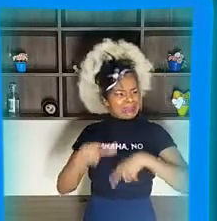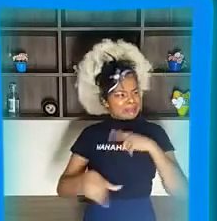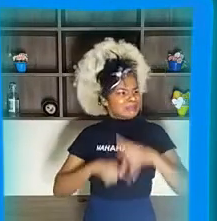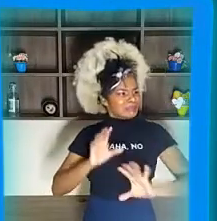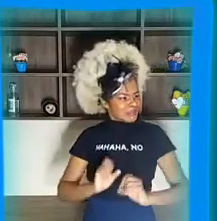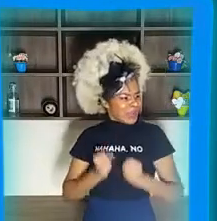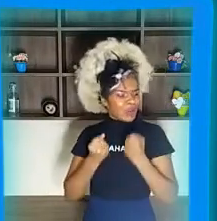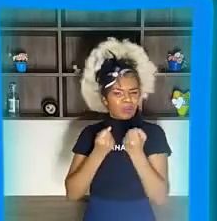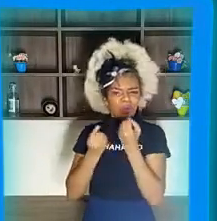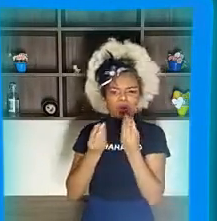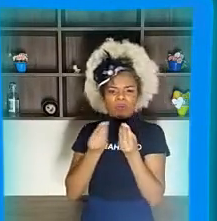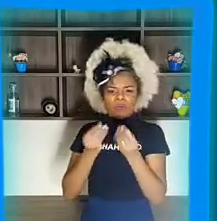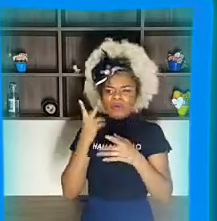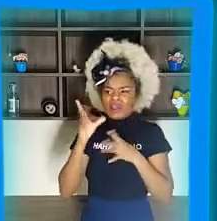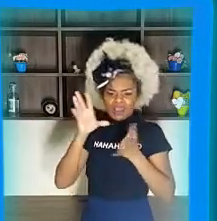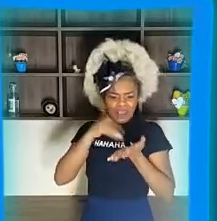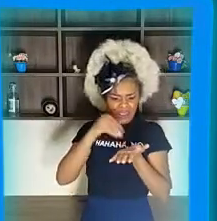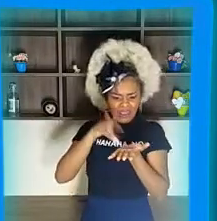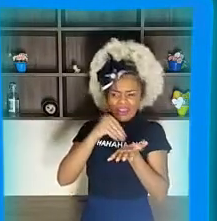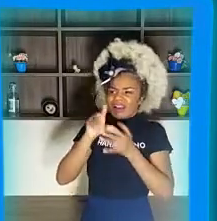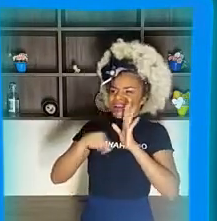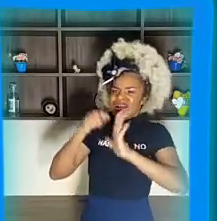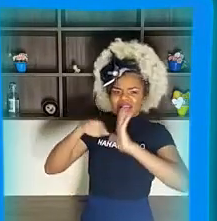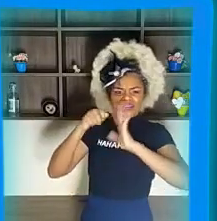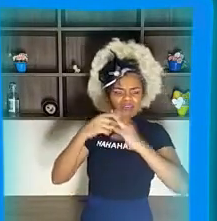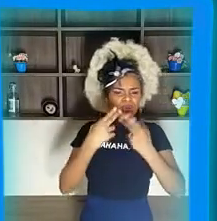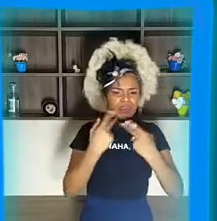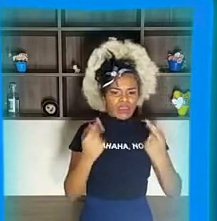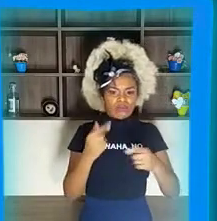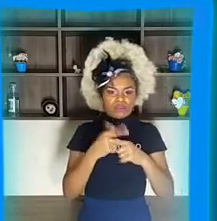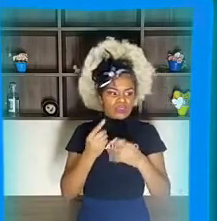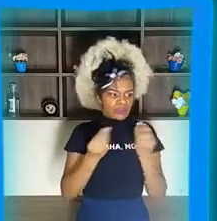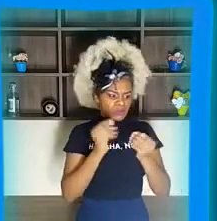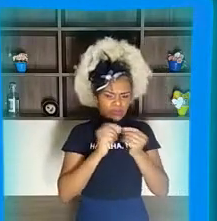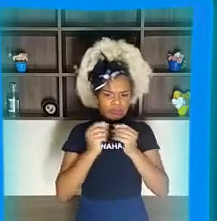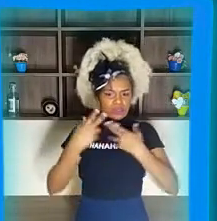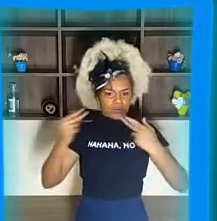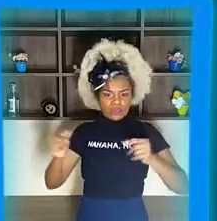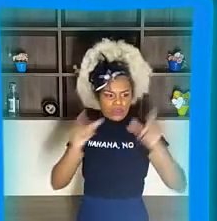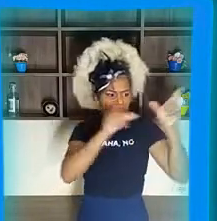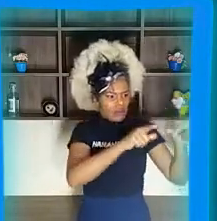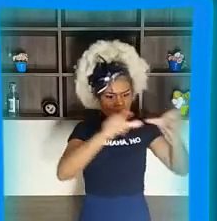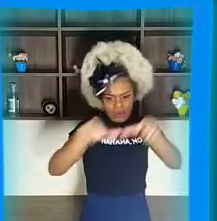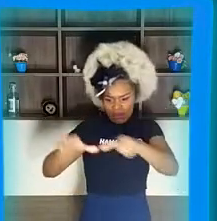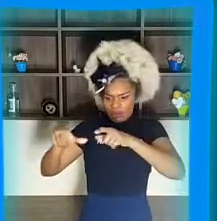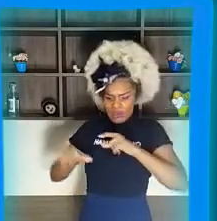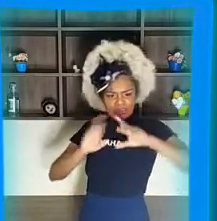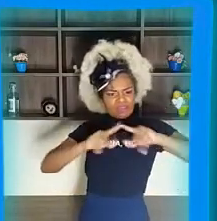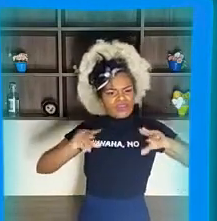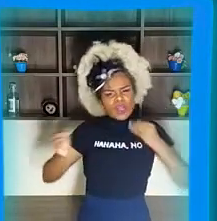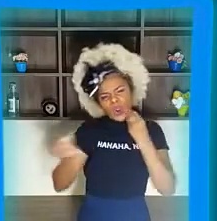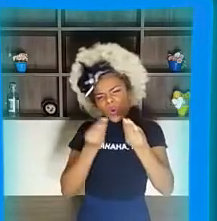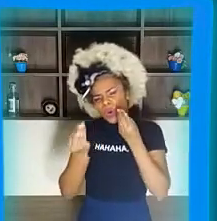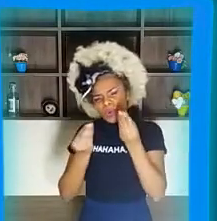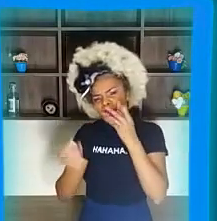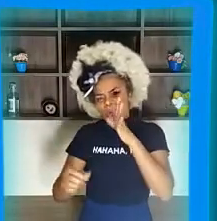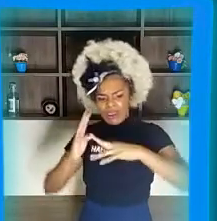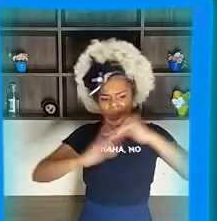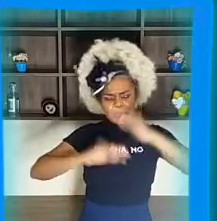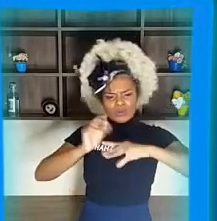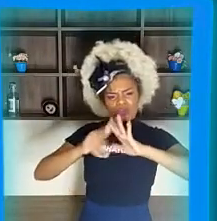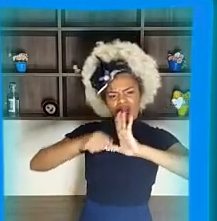pra gravar, assim, porque vocês percebem que vocês gravaram isso em lugares diferentes e tal. Como é que foi o processo de produção desse